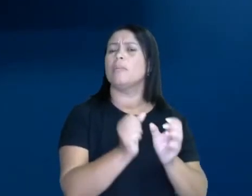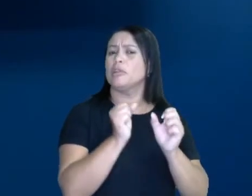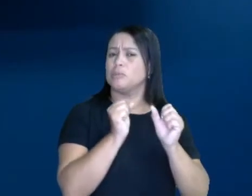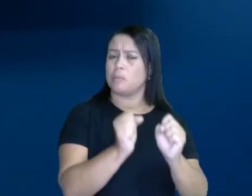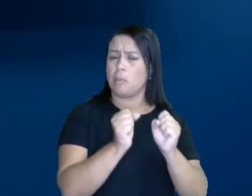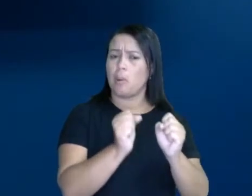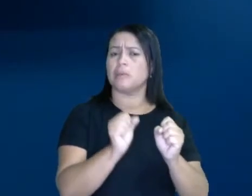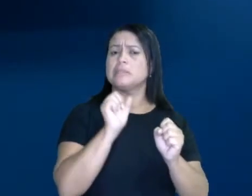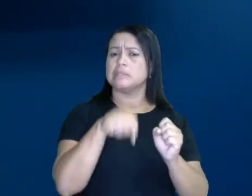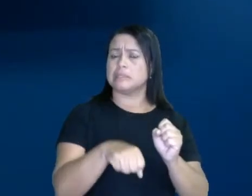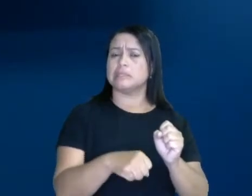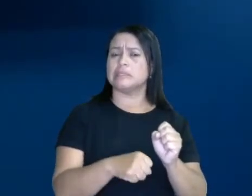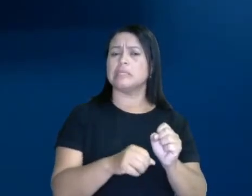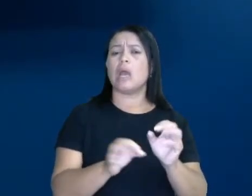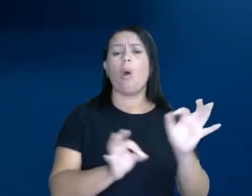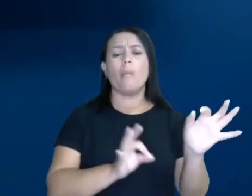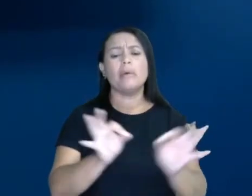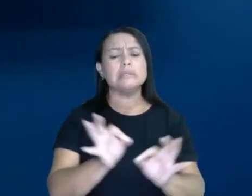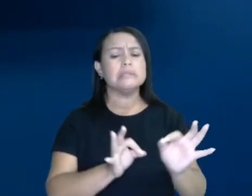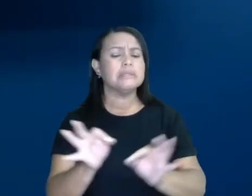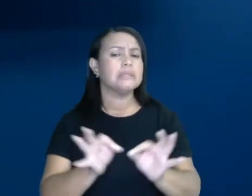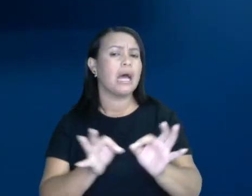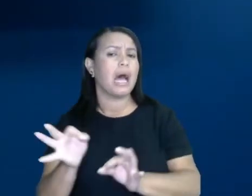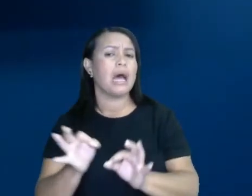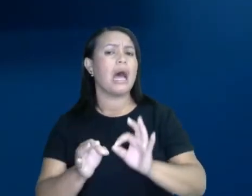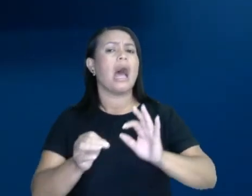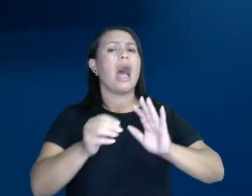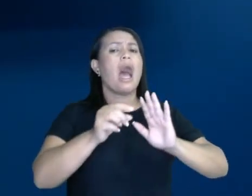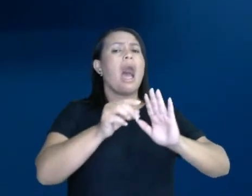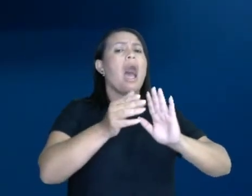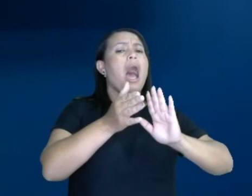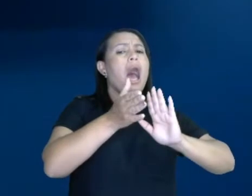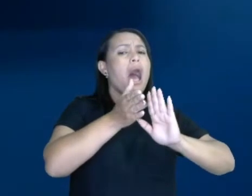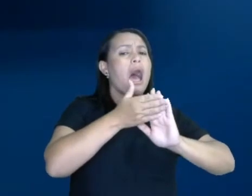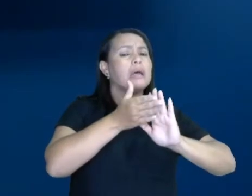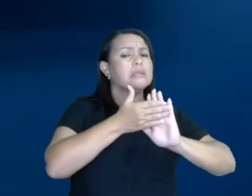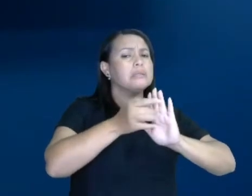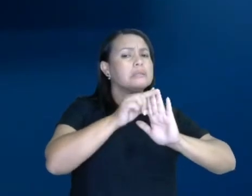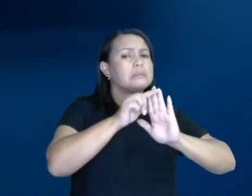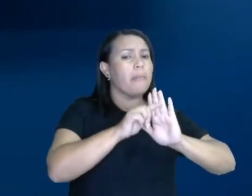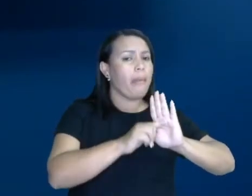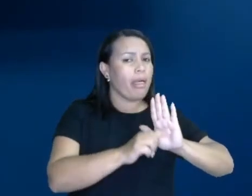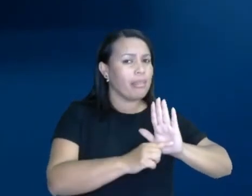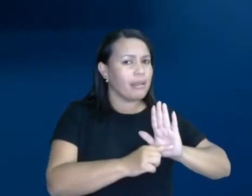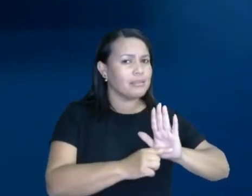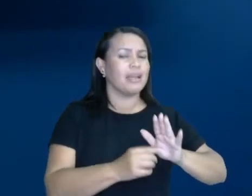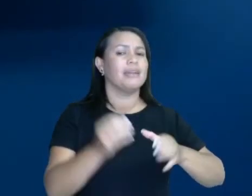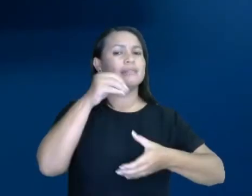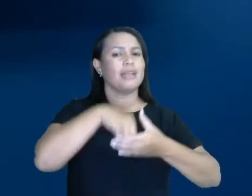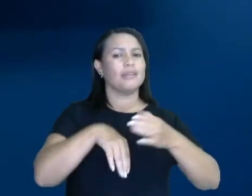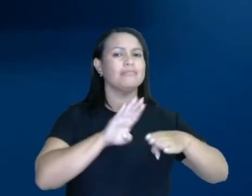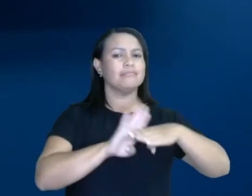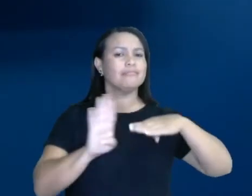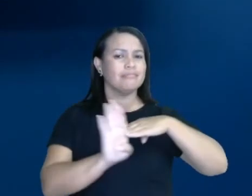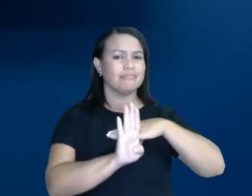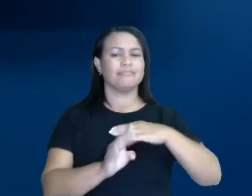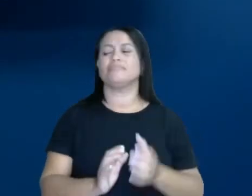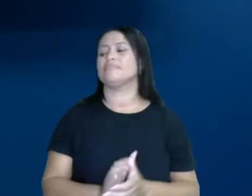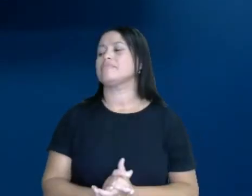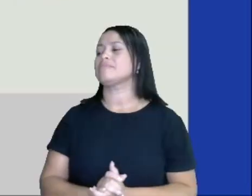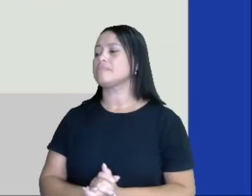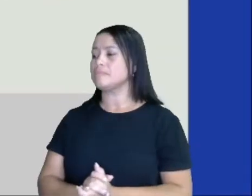sim começar a se planejar cada vez mais e criar bairros planejados dentro dela, tá certo?